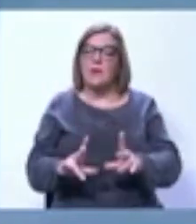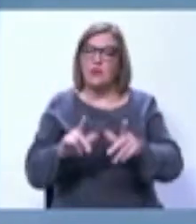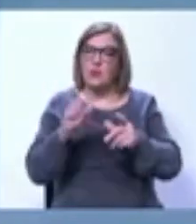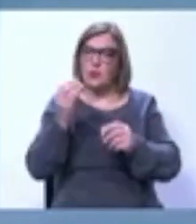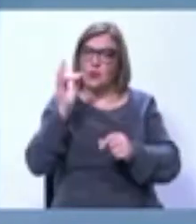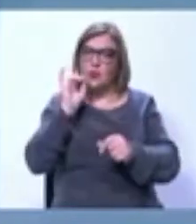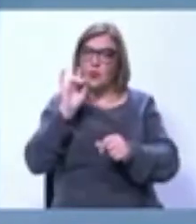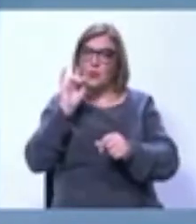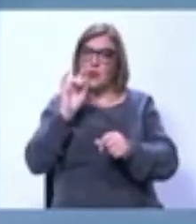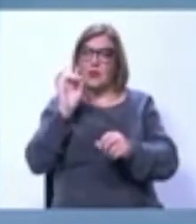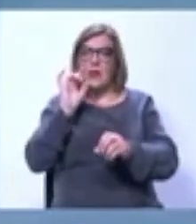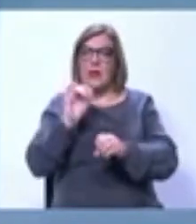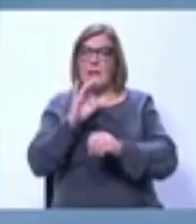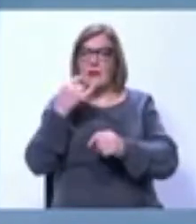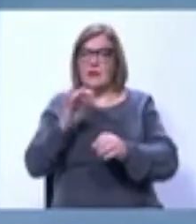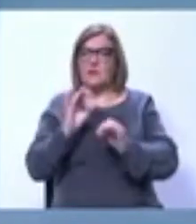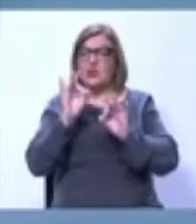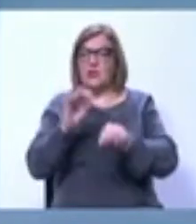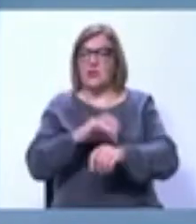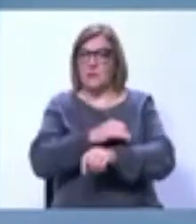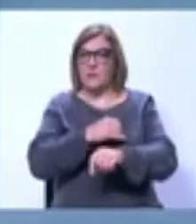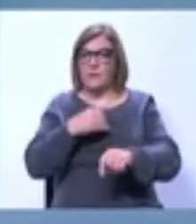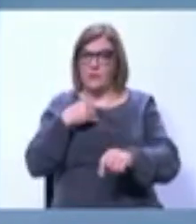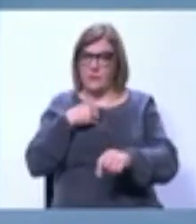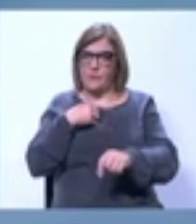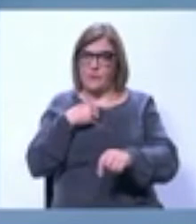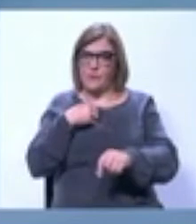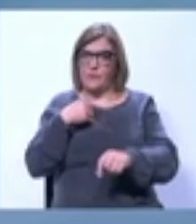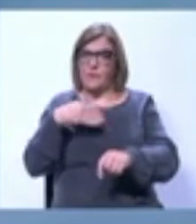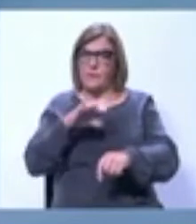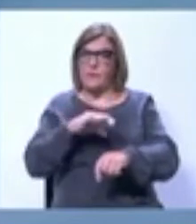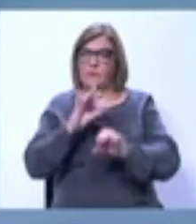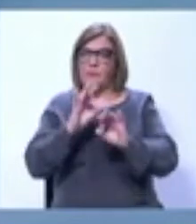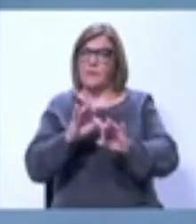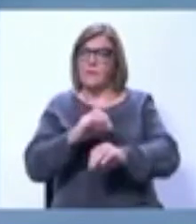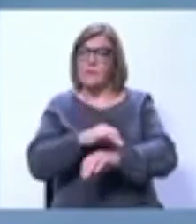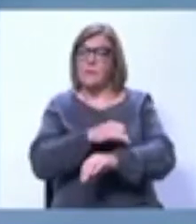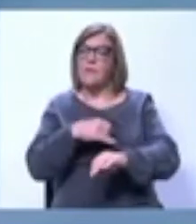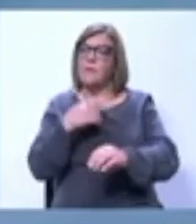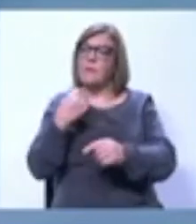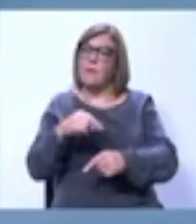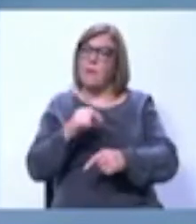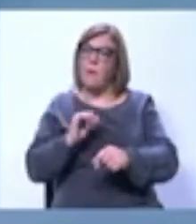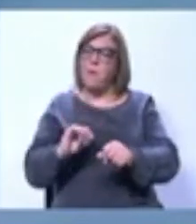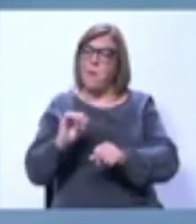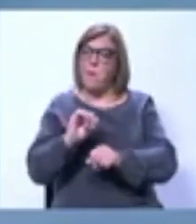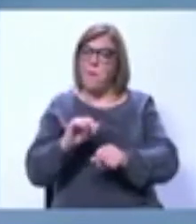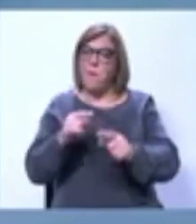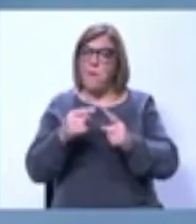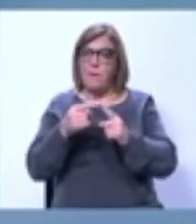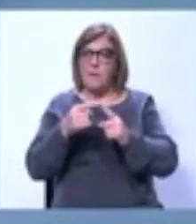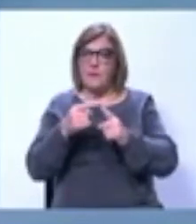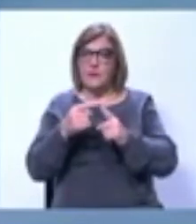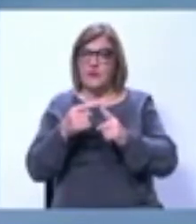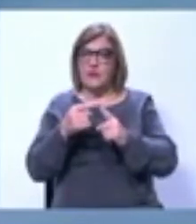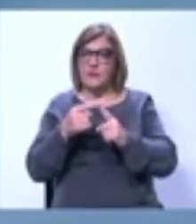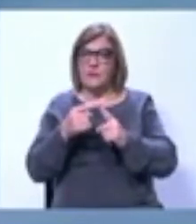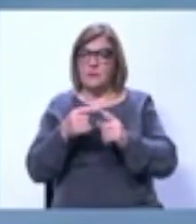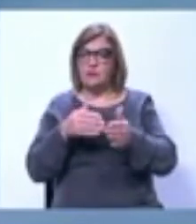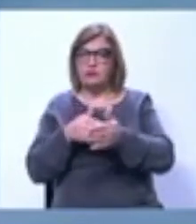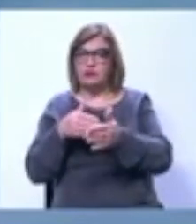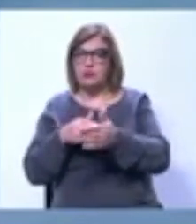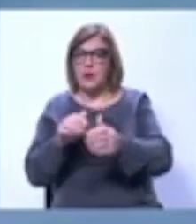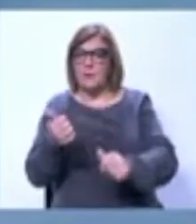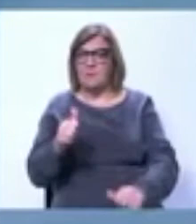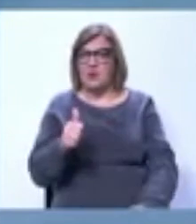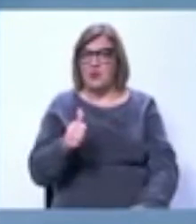foi muito importante claro temos também tratamento médico mas o tratamento deve tem uma uma missão de